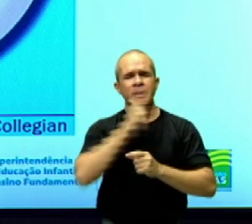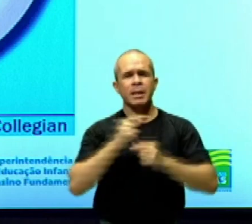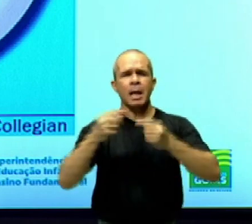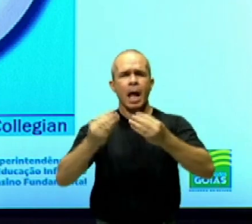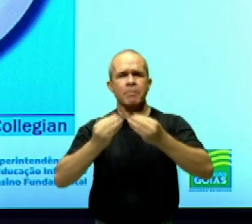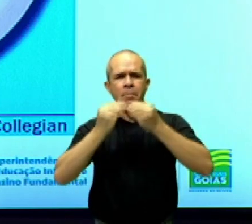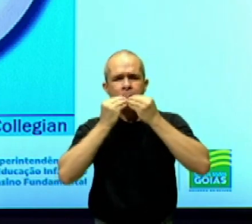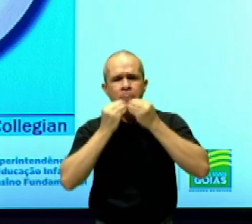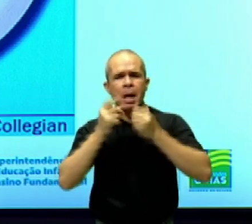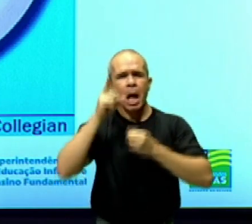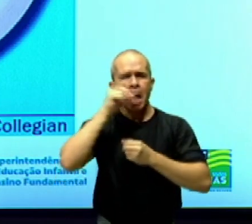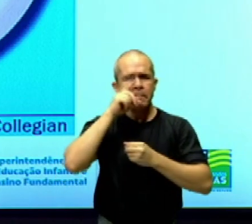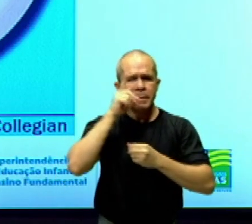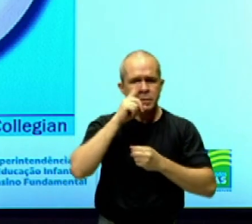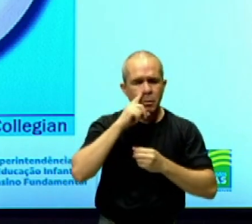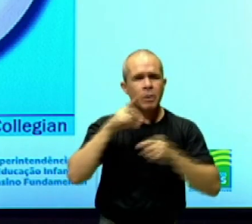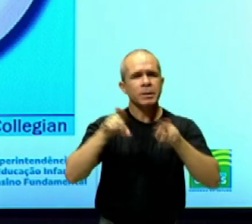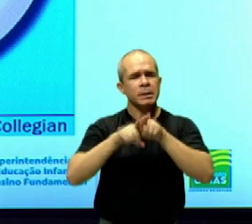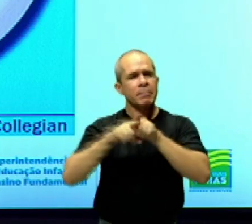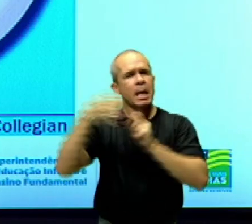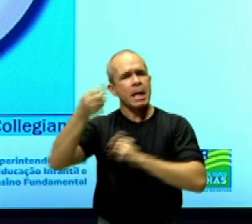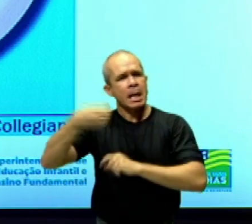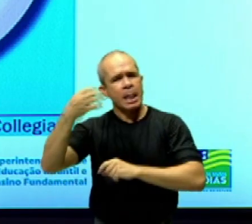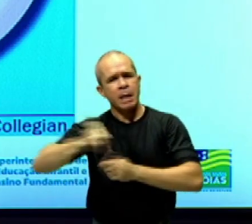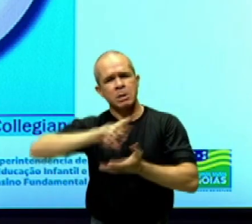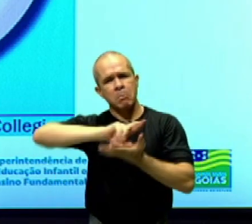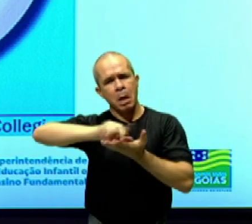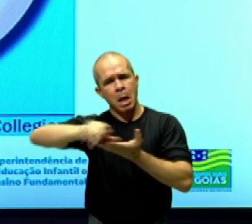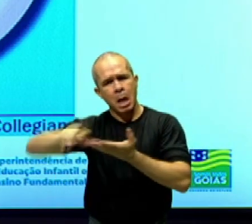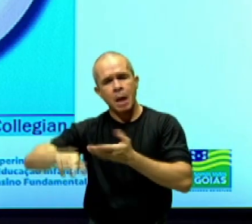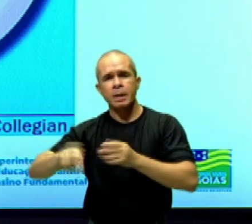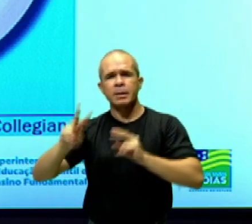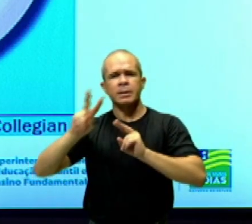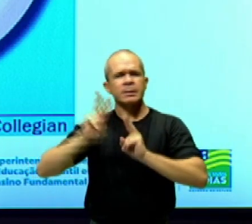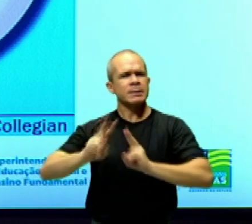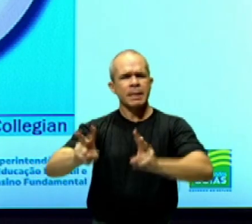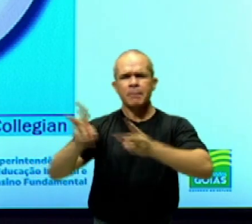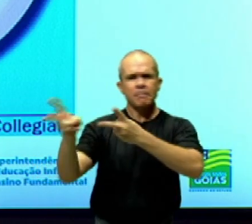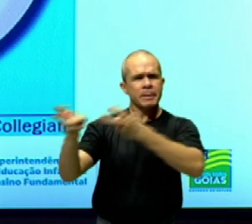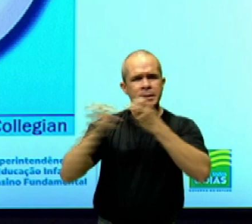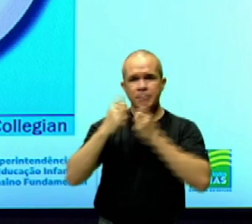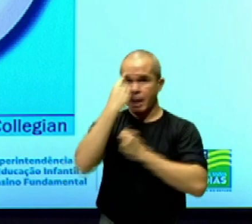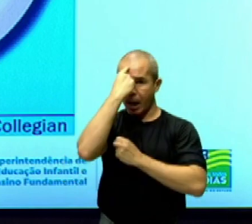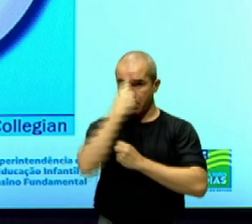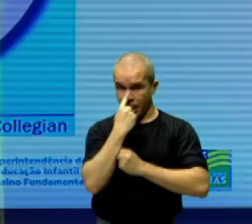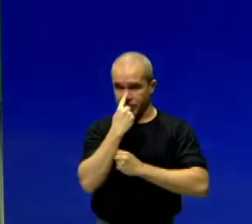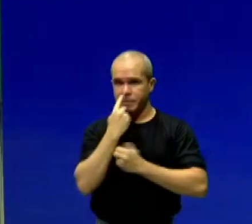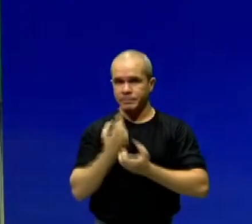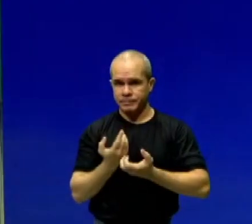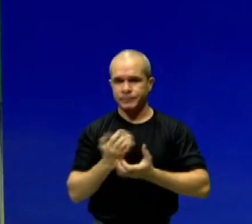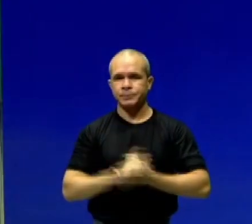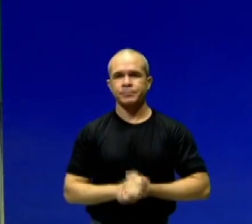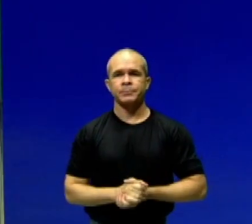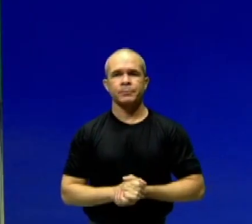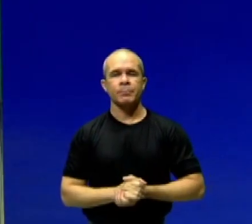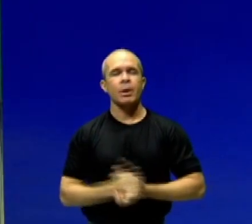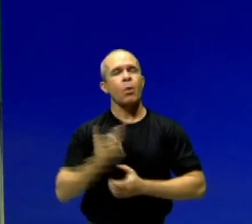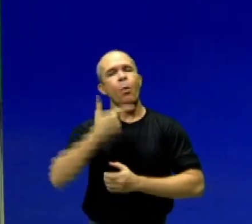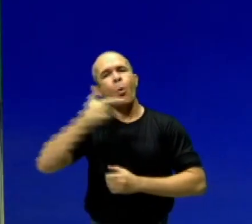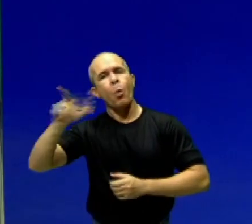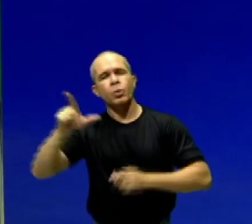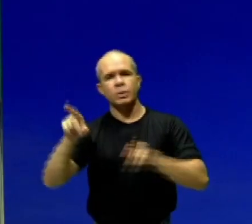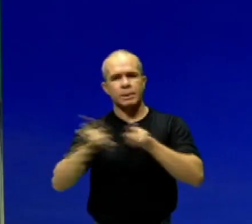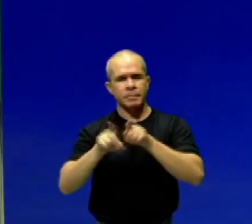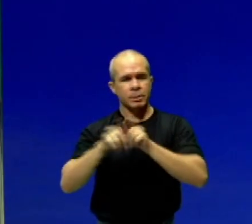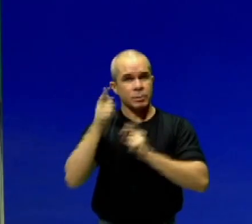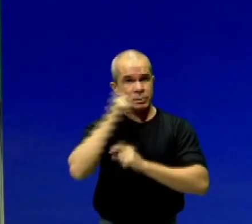cookies, eu já consegui entender milk. E é isso que você tem que fazer, sempre observando as figuras para evitar a tradução, ok? Outra maneira,